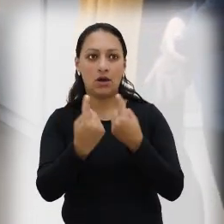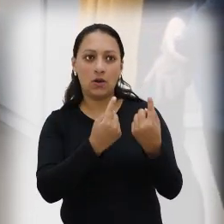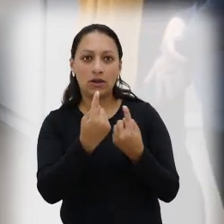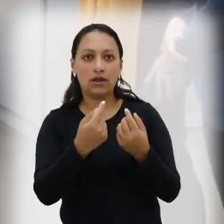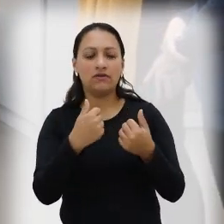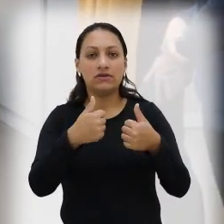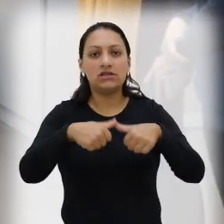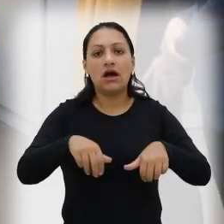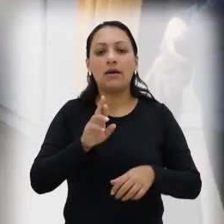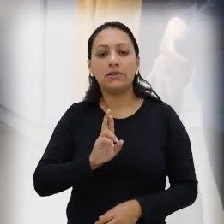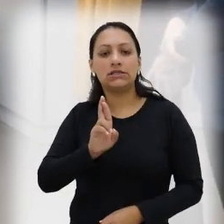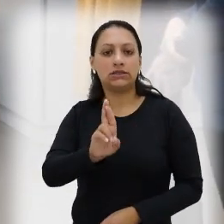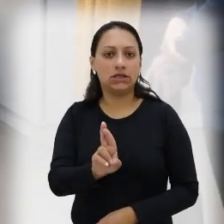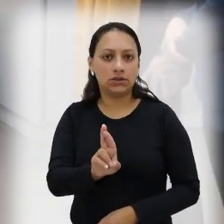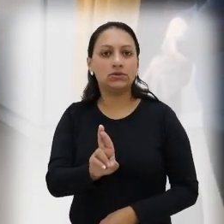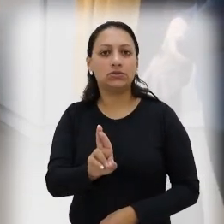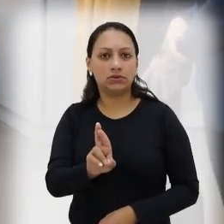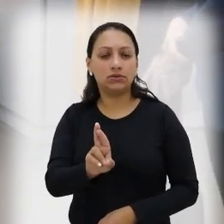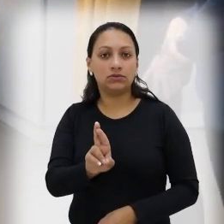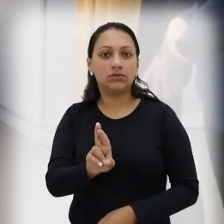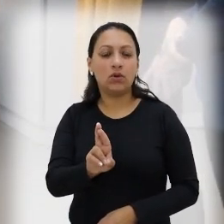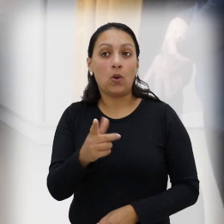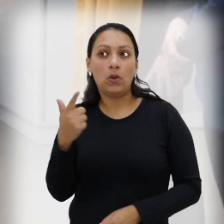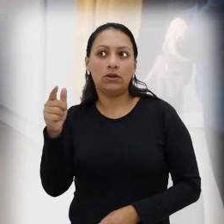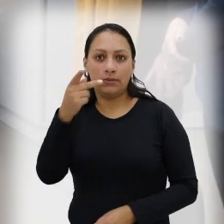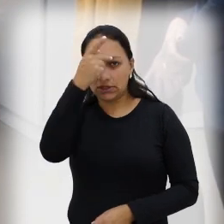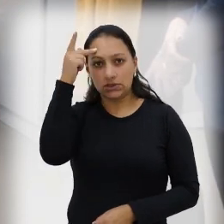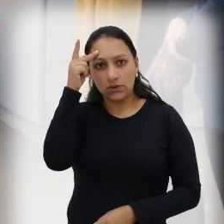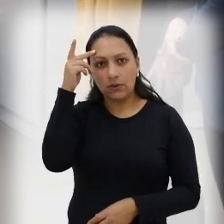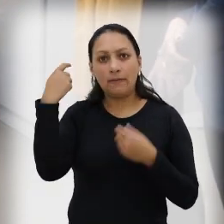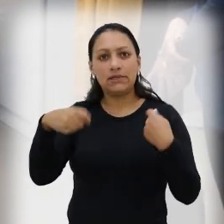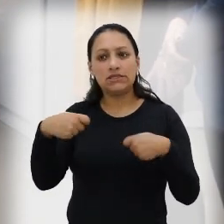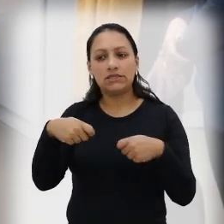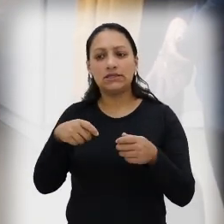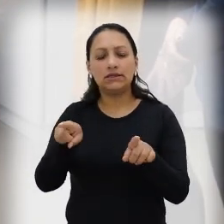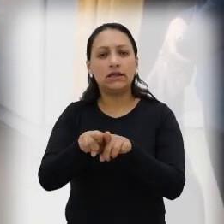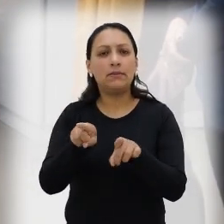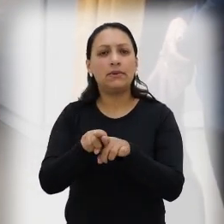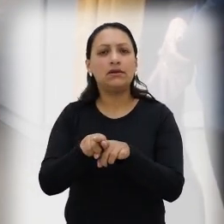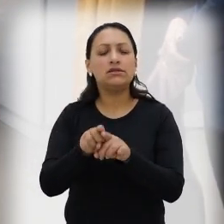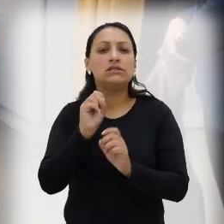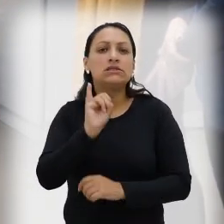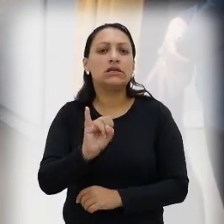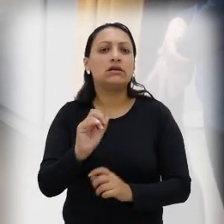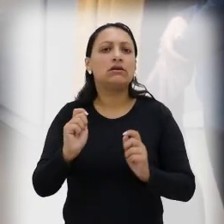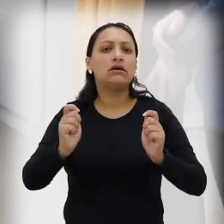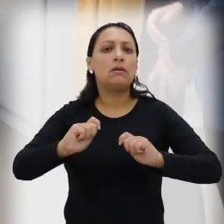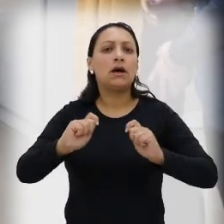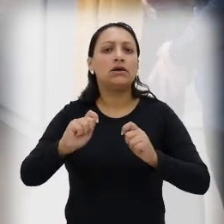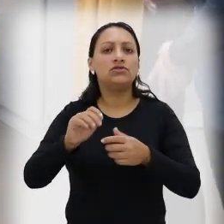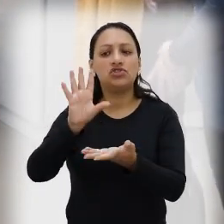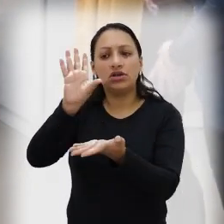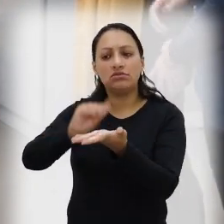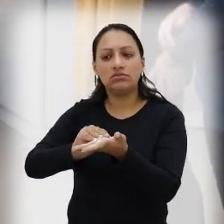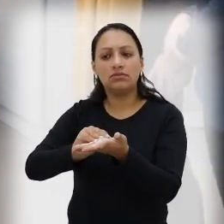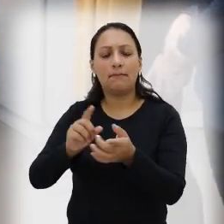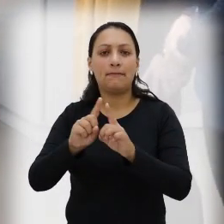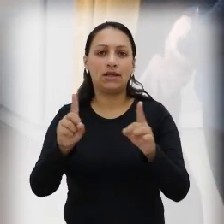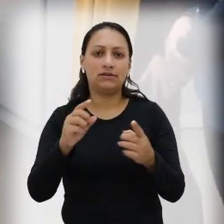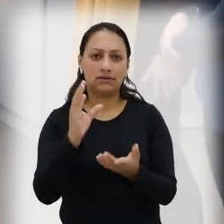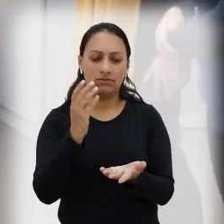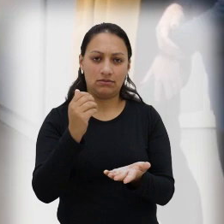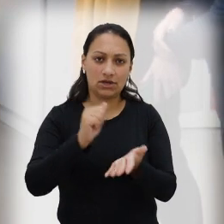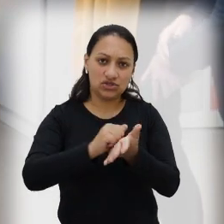sempre representando, enfim. Sim. Aí, tipo, a outra pessoa precisa se atualizar depois, se pode... Ele é uma agenda, na realidade,